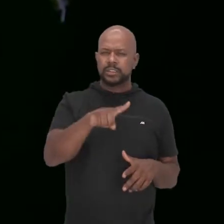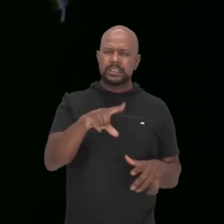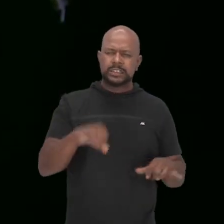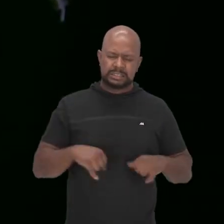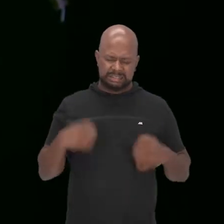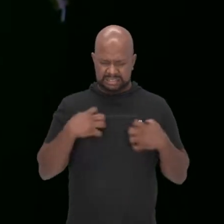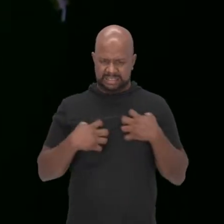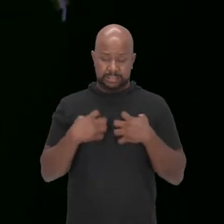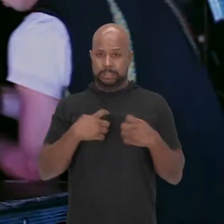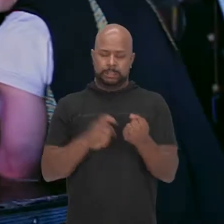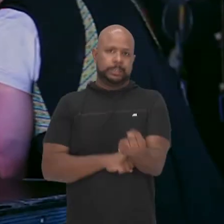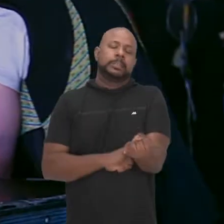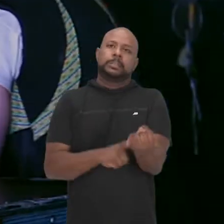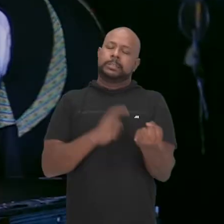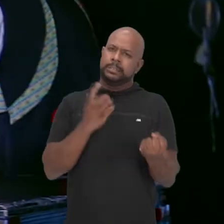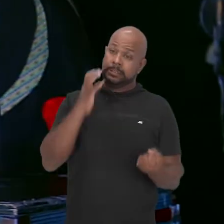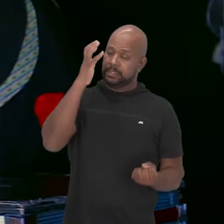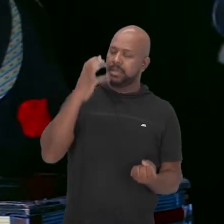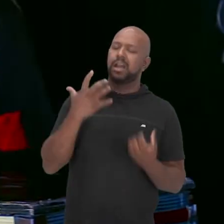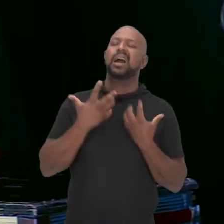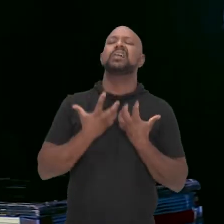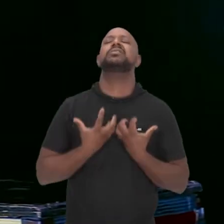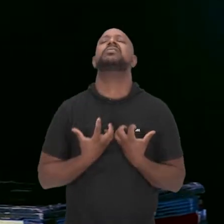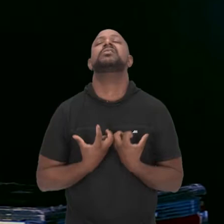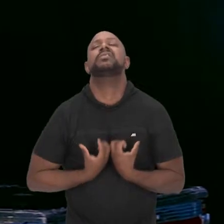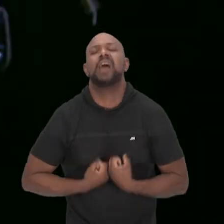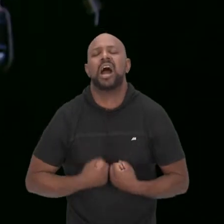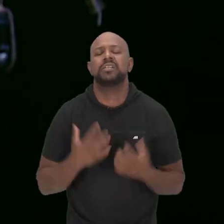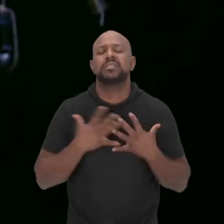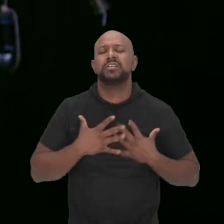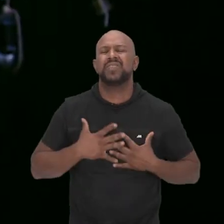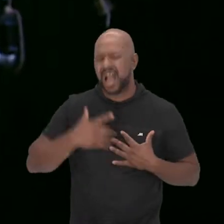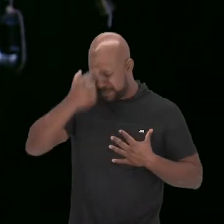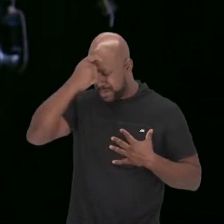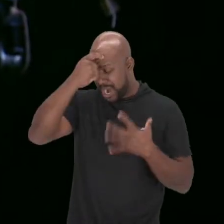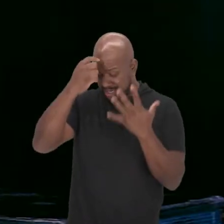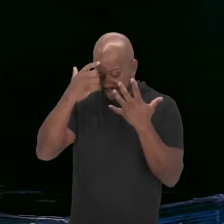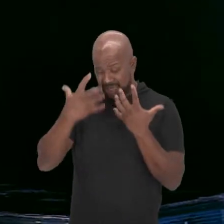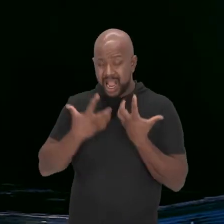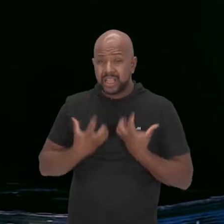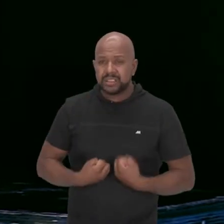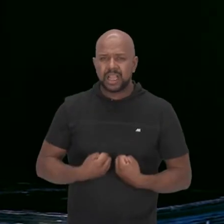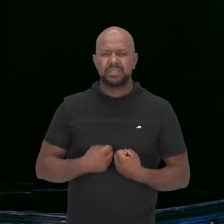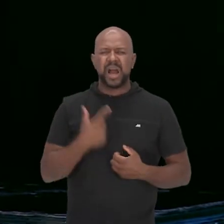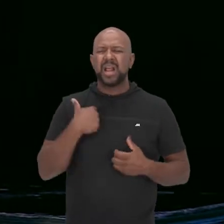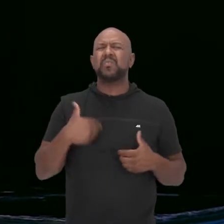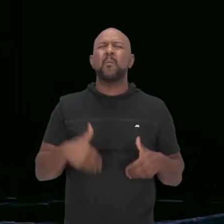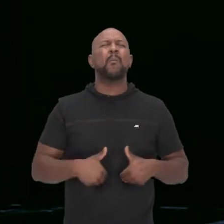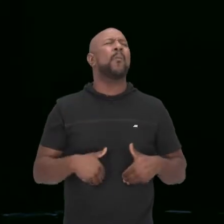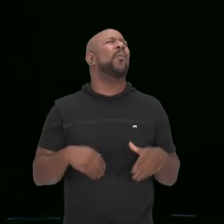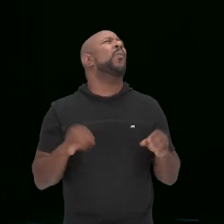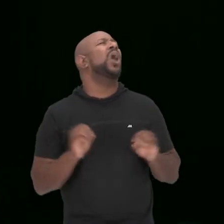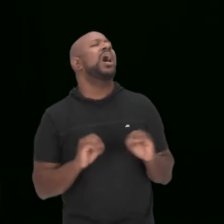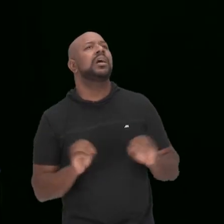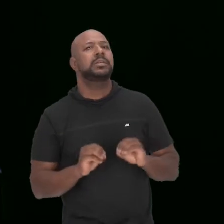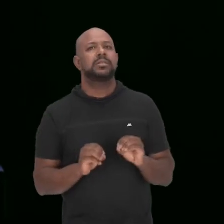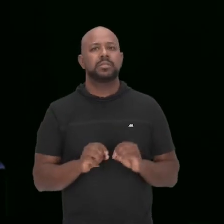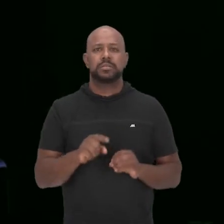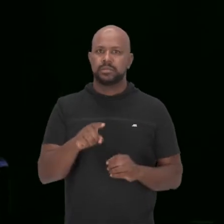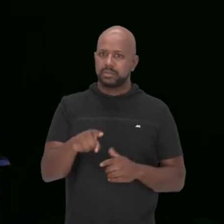que sofre de estresse, cansaço físico, cansaço mental, falta de apetite,